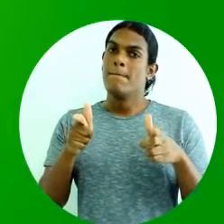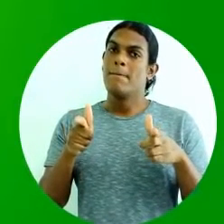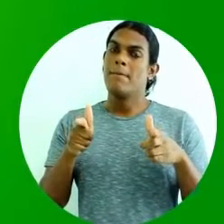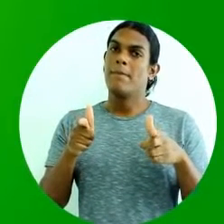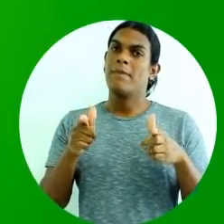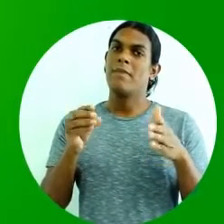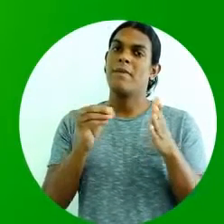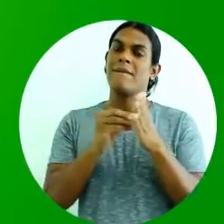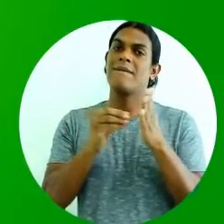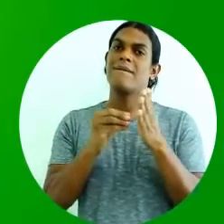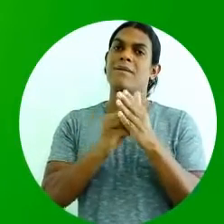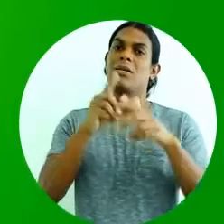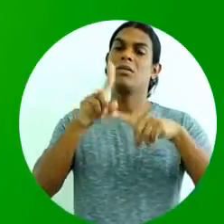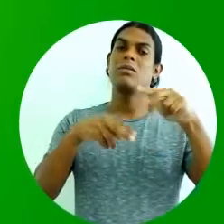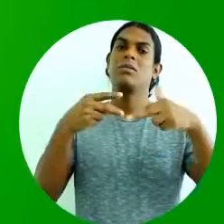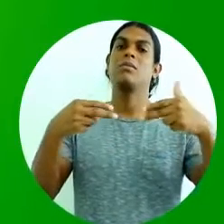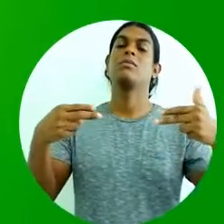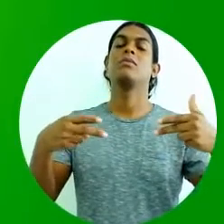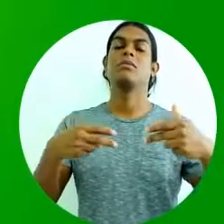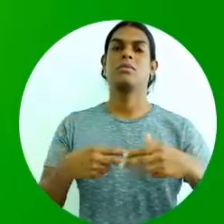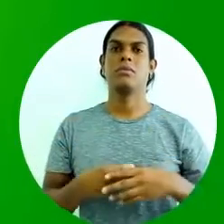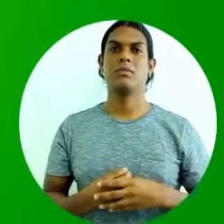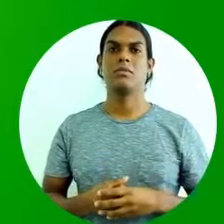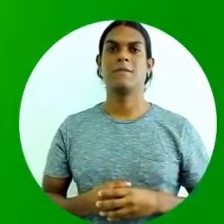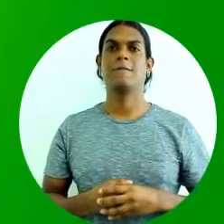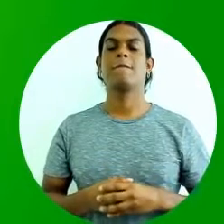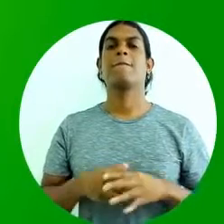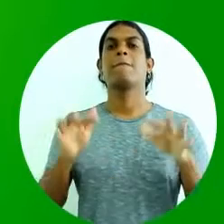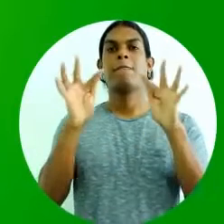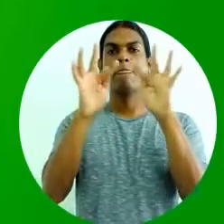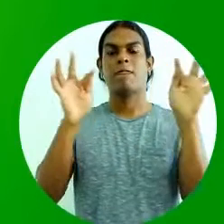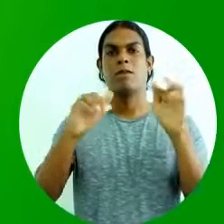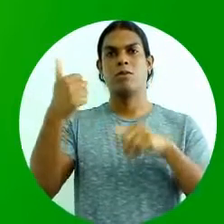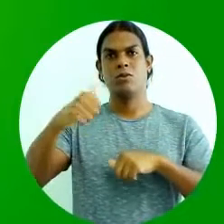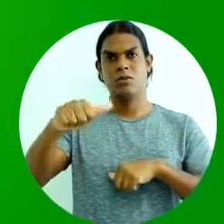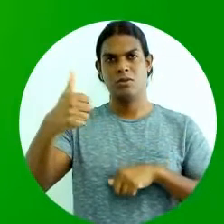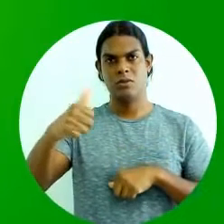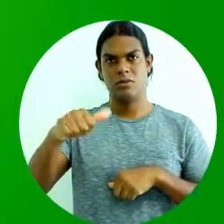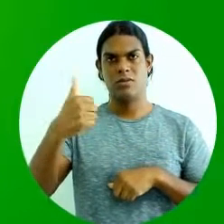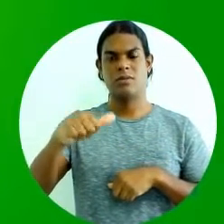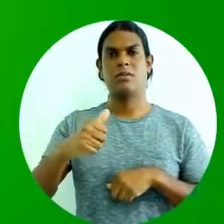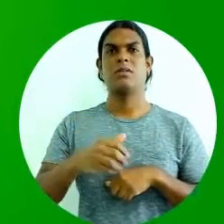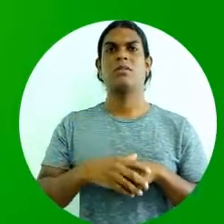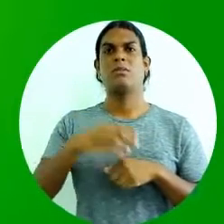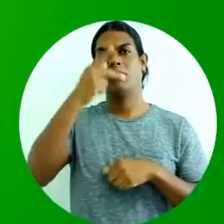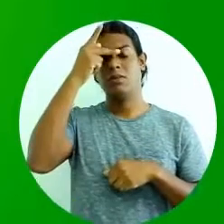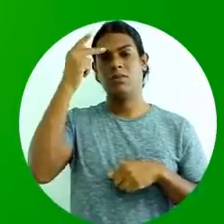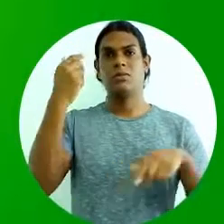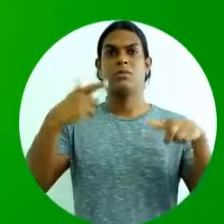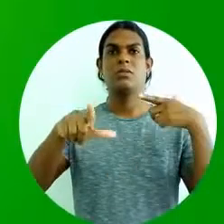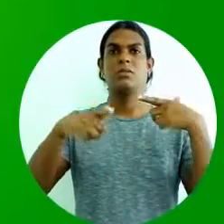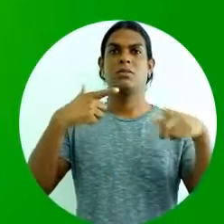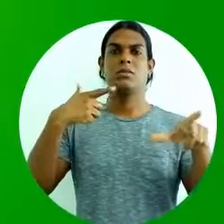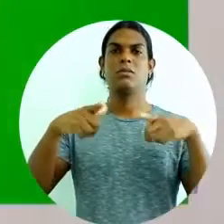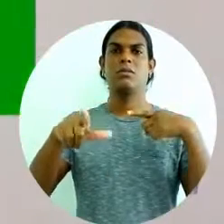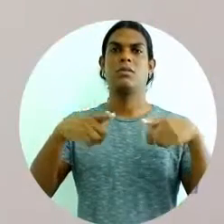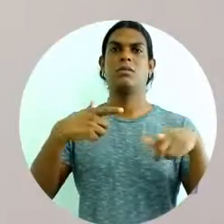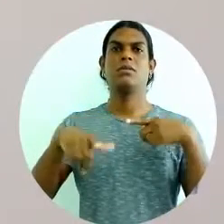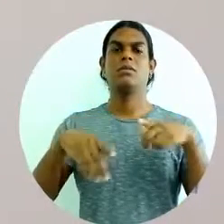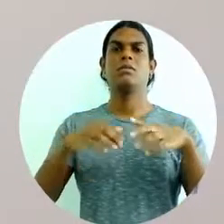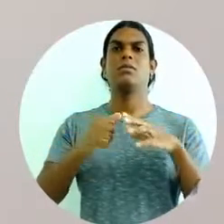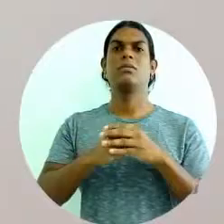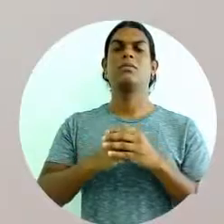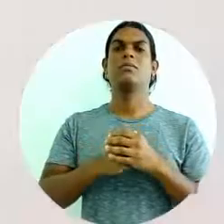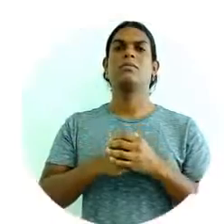falta desse produto. É uma forma que nós temos de avaliar colaboradores que trabalham na área de produção,